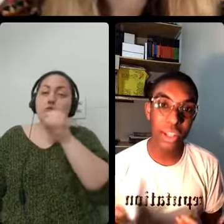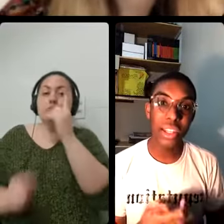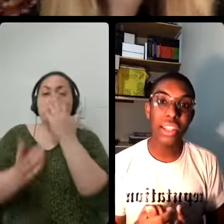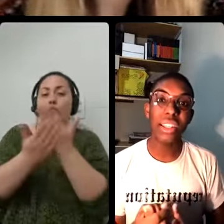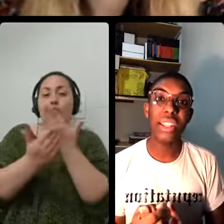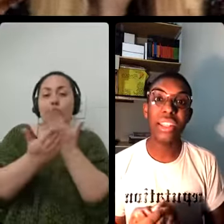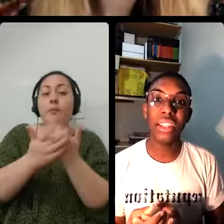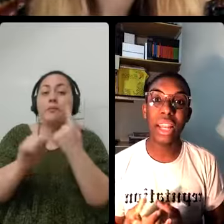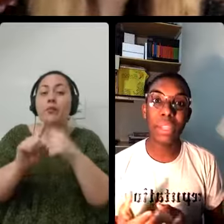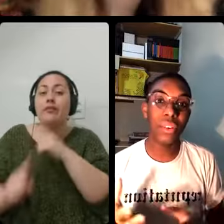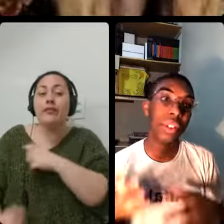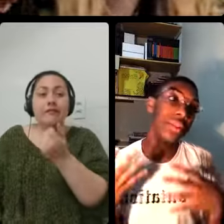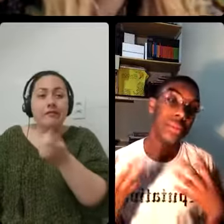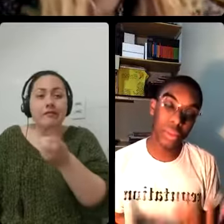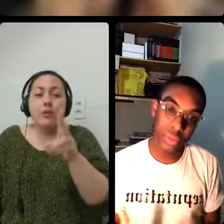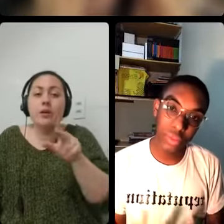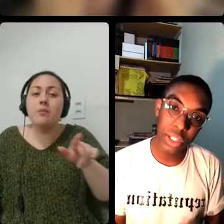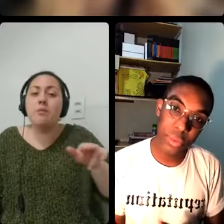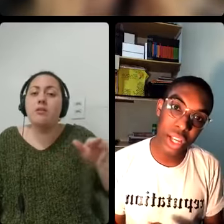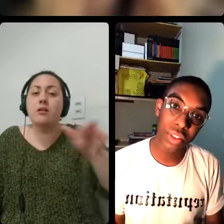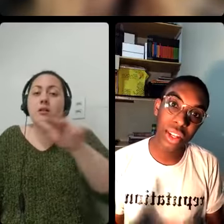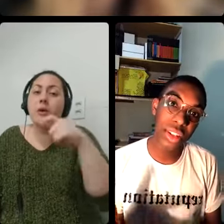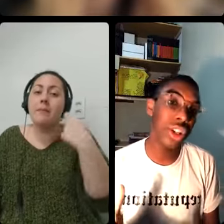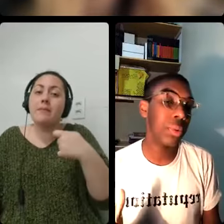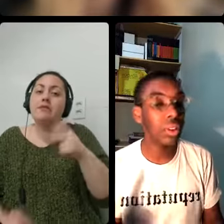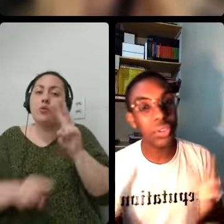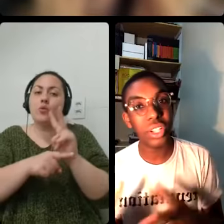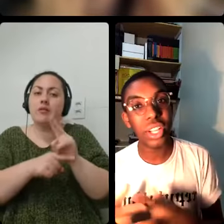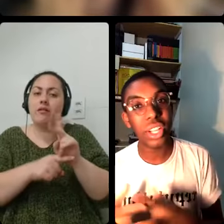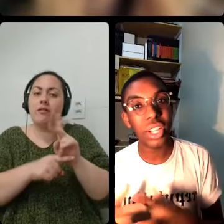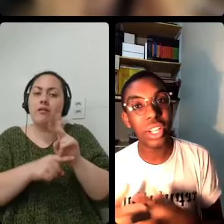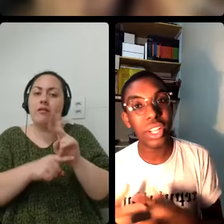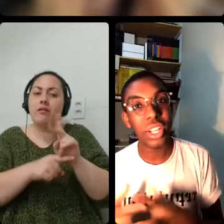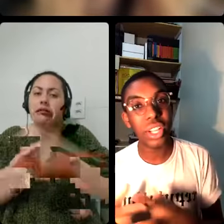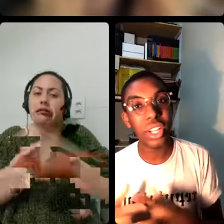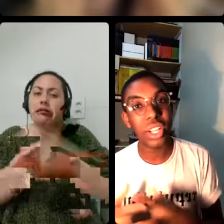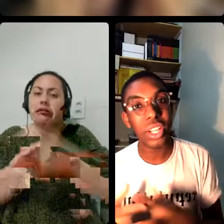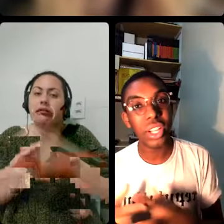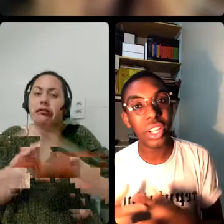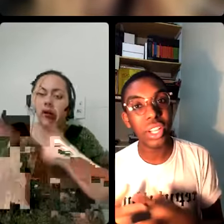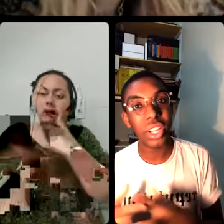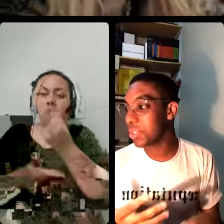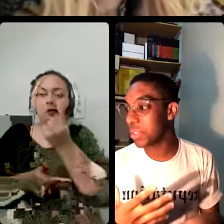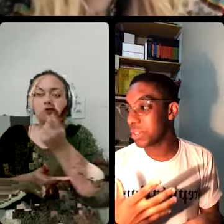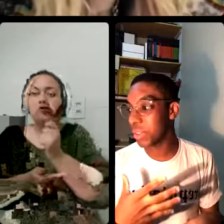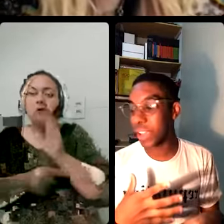irmãos e ela precisava cuidar dos irmãos e precisava trazer dinheiro para dentro. Era muito difícil, né?